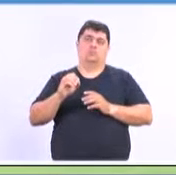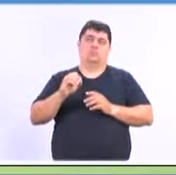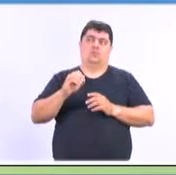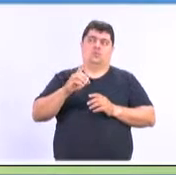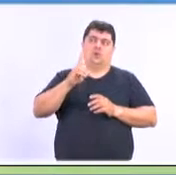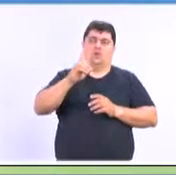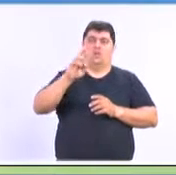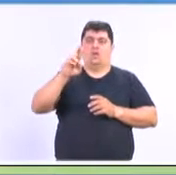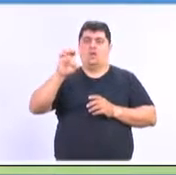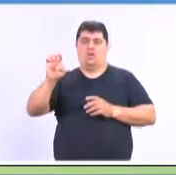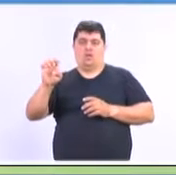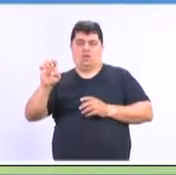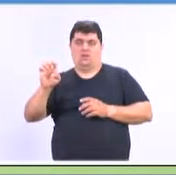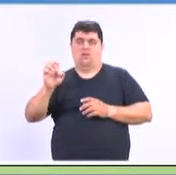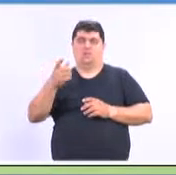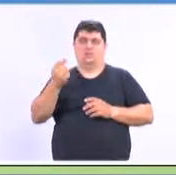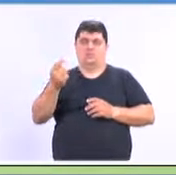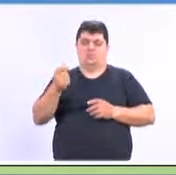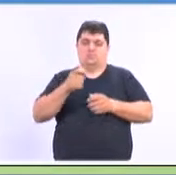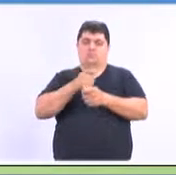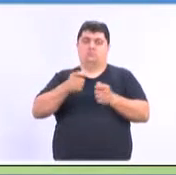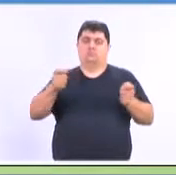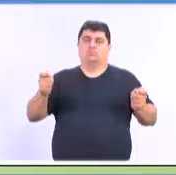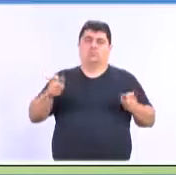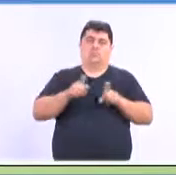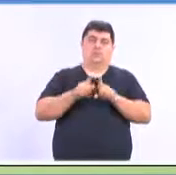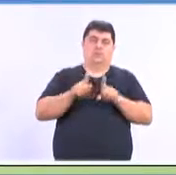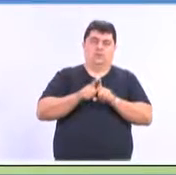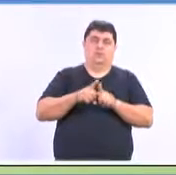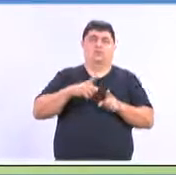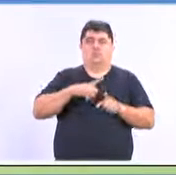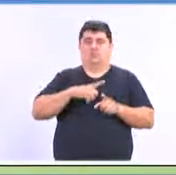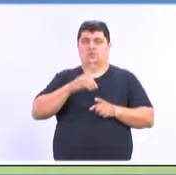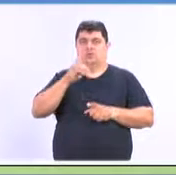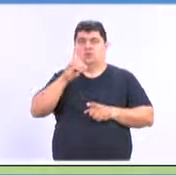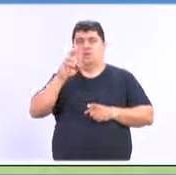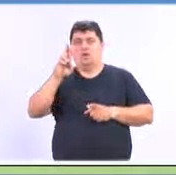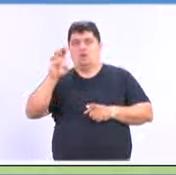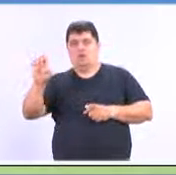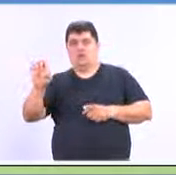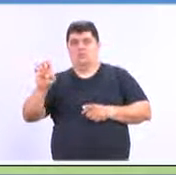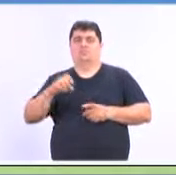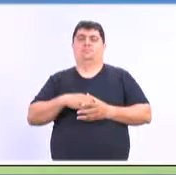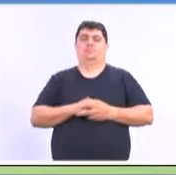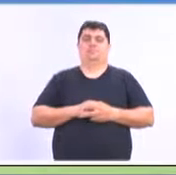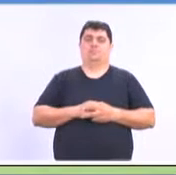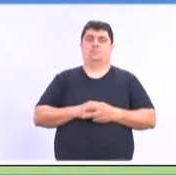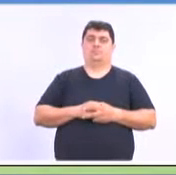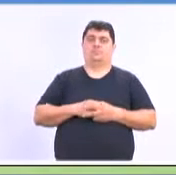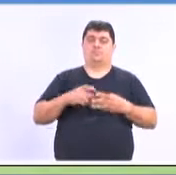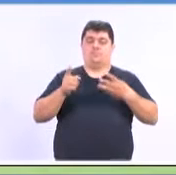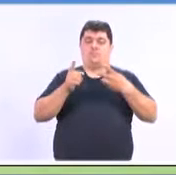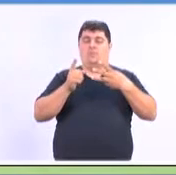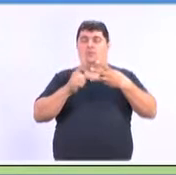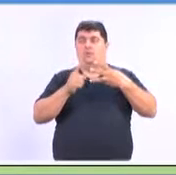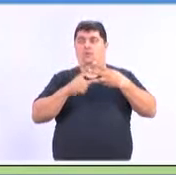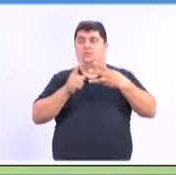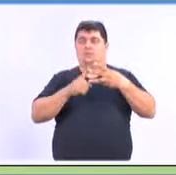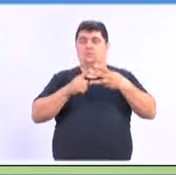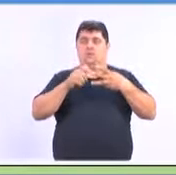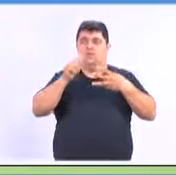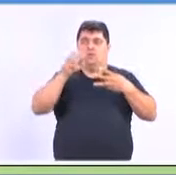DRE, né? Receitas, custos e despesas, né? São contas de resultados. Beleza? Nível 2. Em sendo